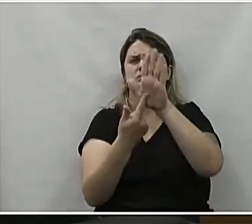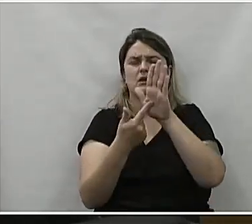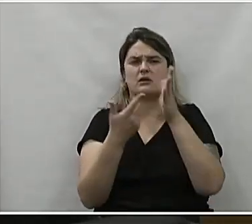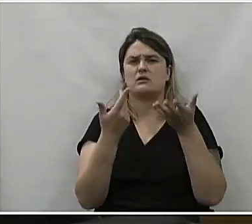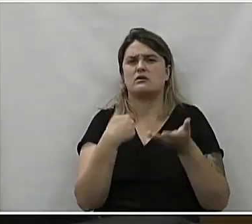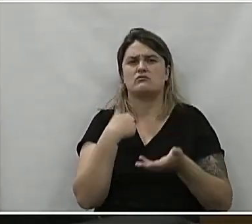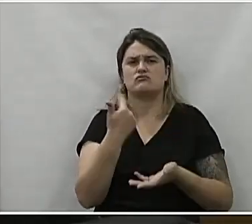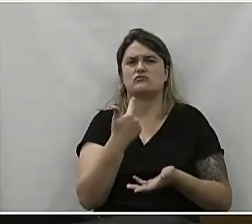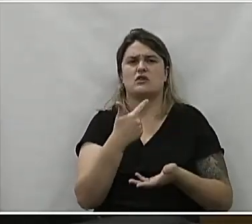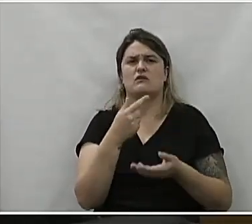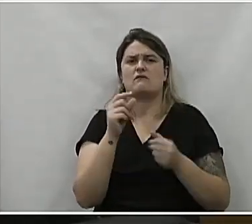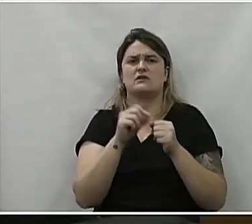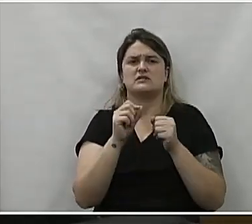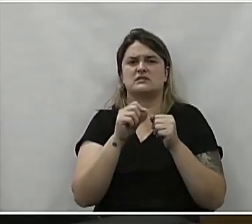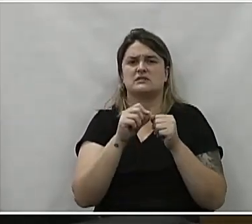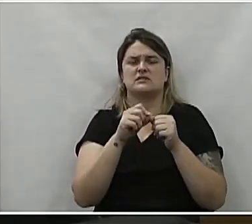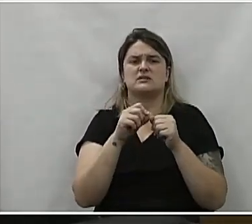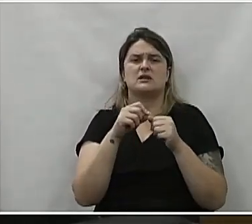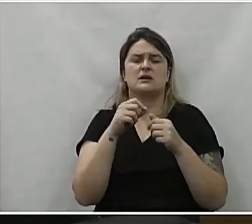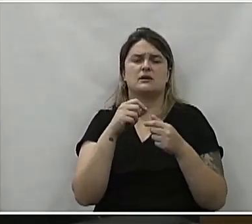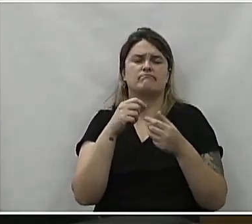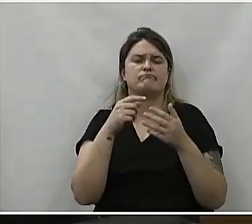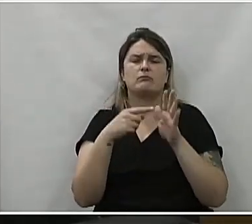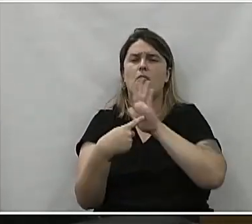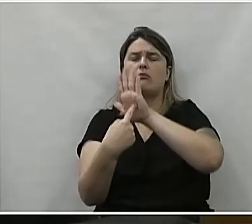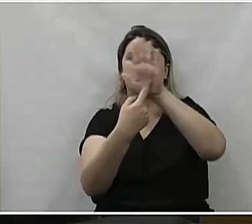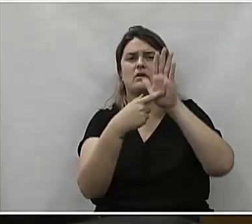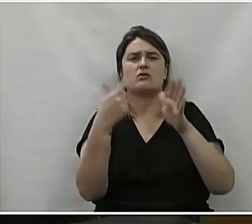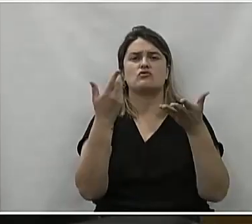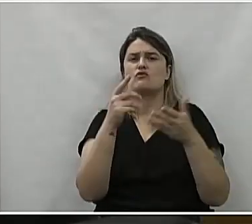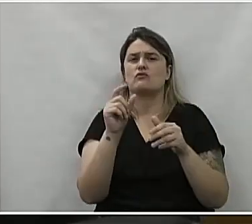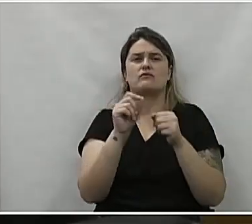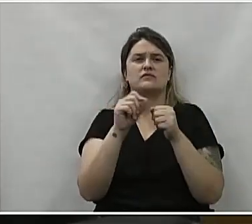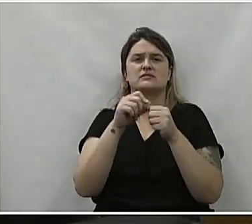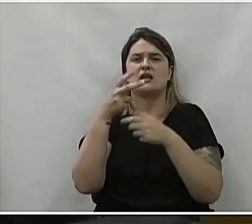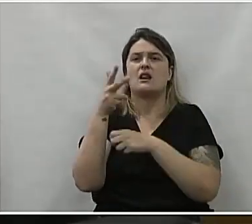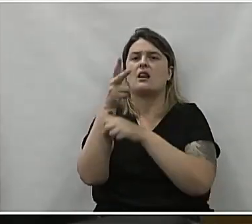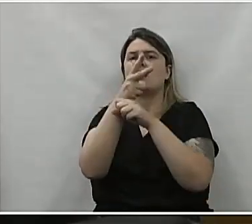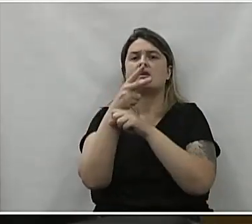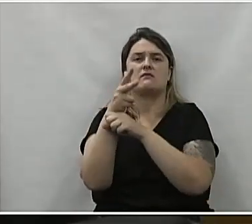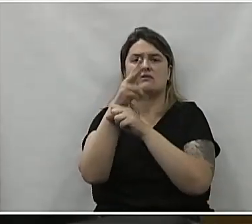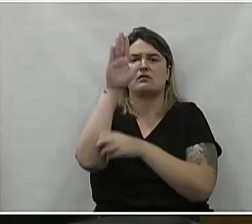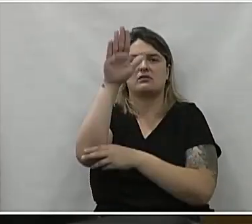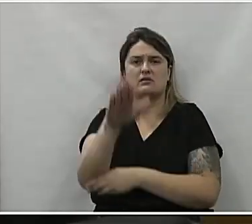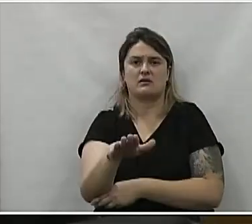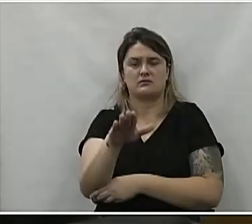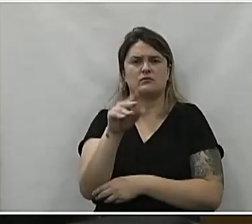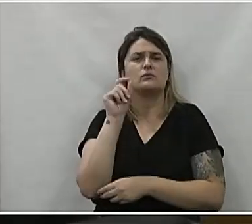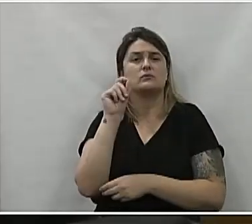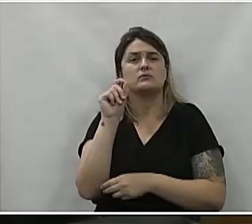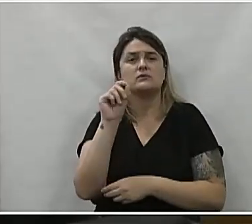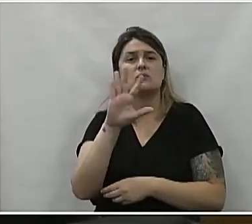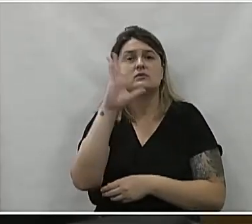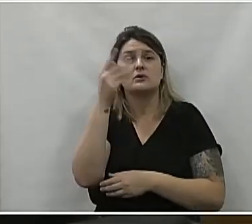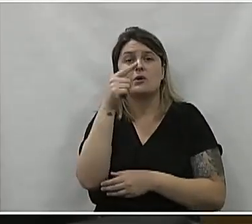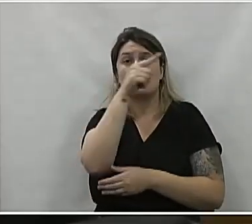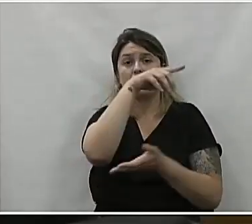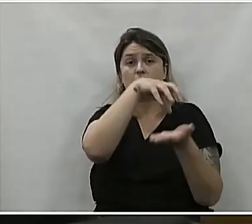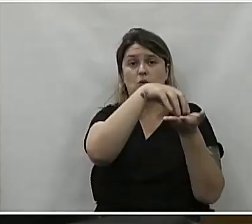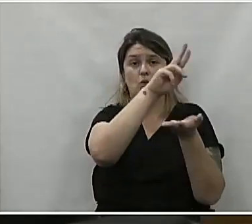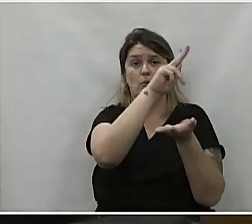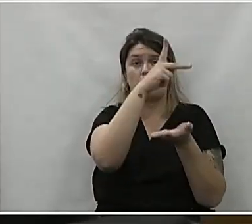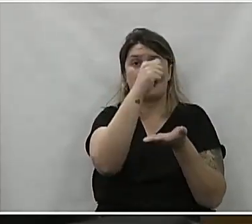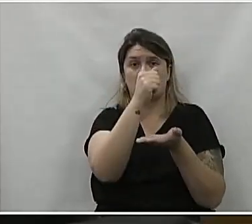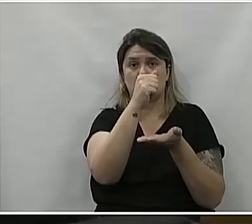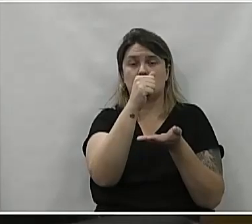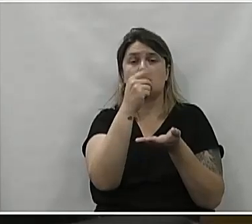Eu não tô aqui Pra ficar fazendo Sensacionalismo Não fiz live À tarde Pra fazer Sensacionalismo O que está acontecendo Na UPA Eu vou repetir